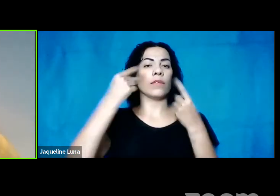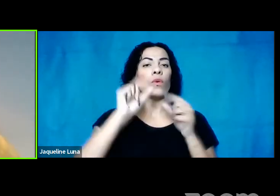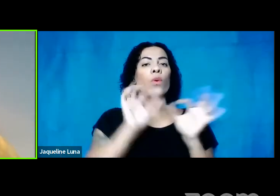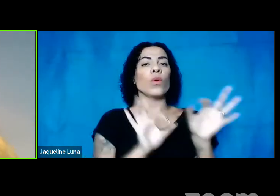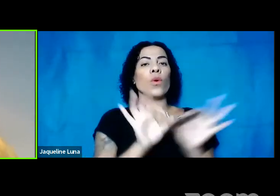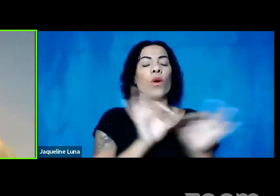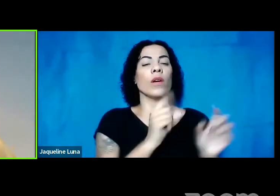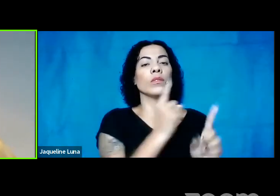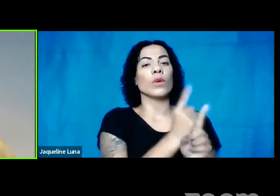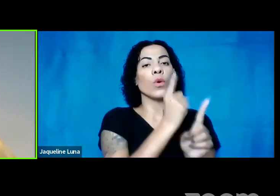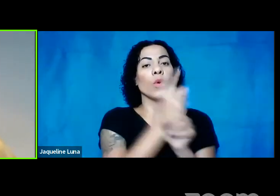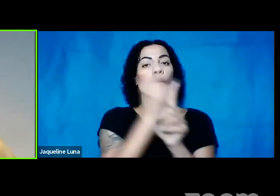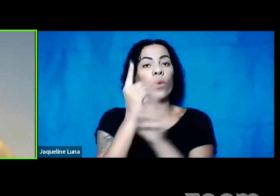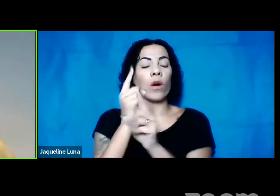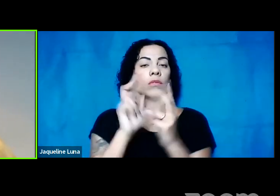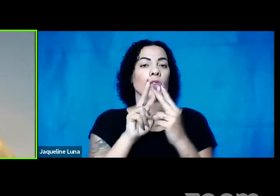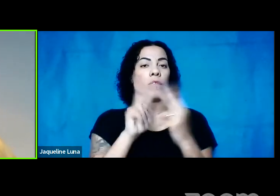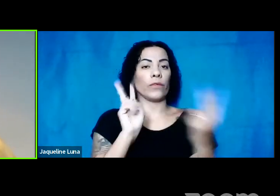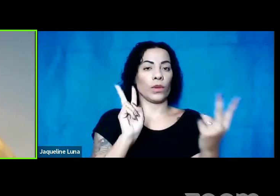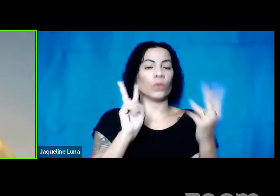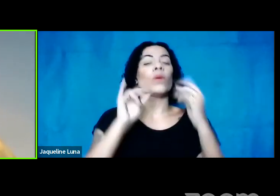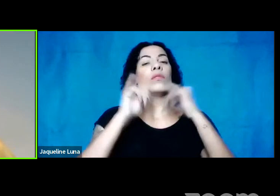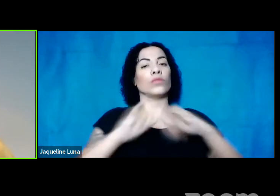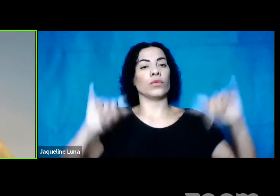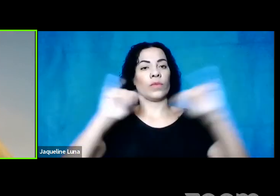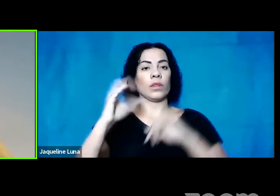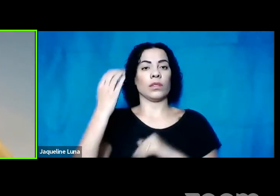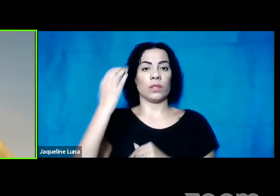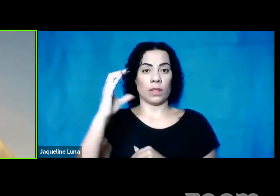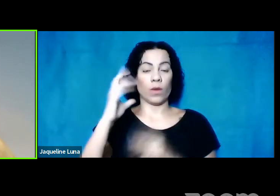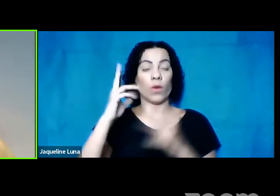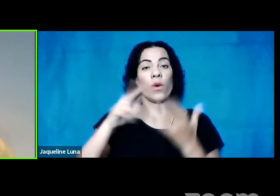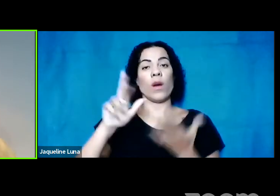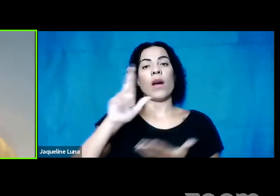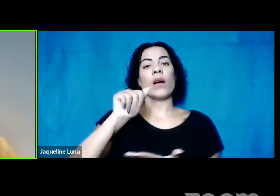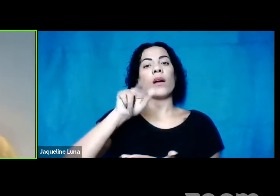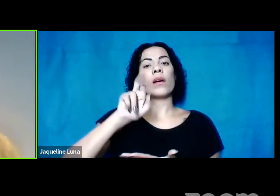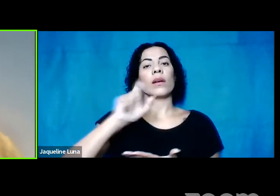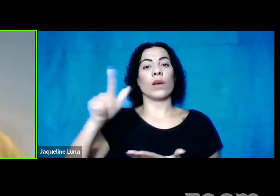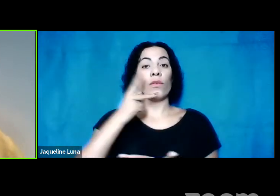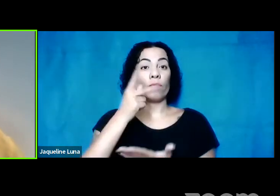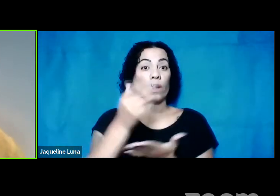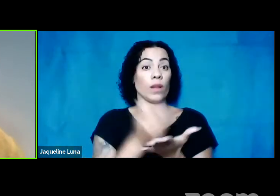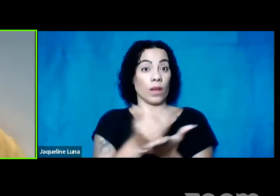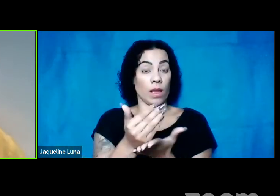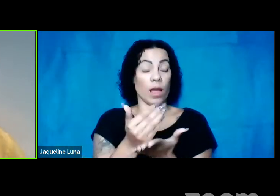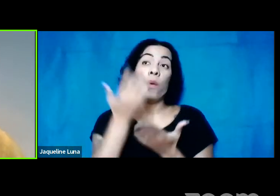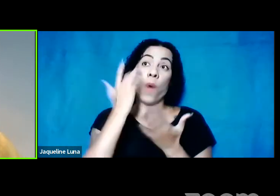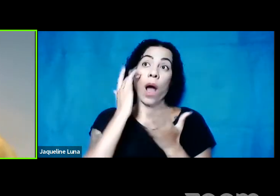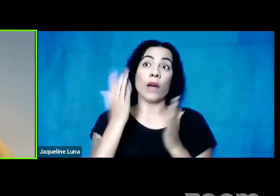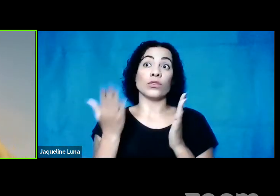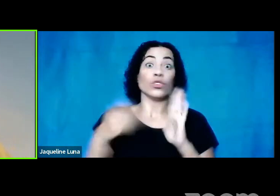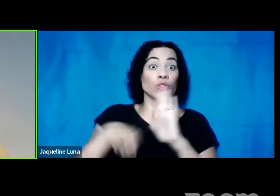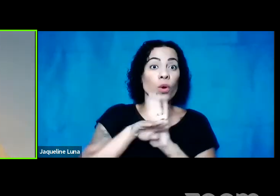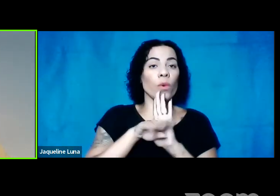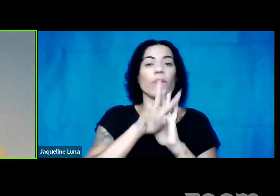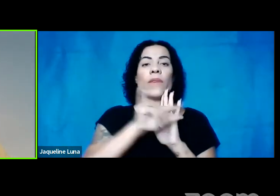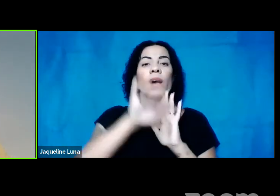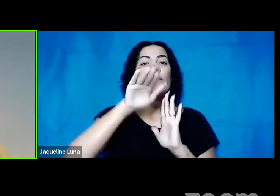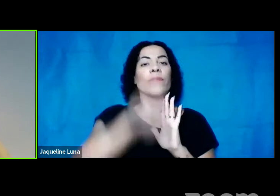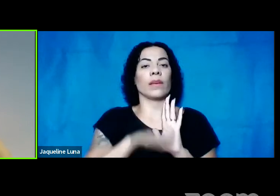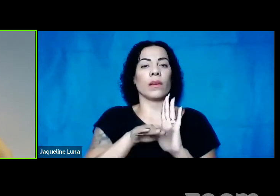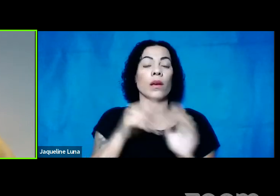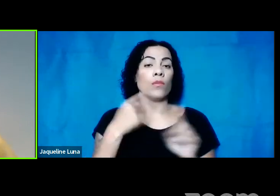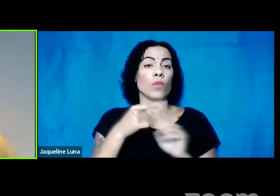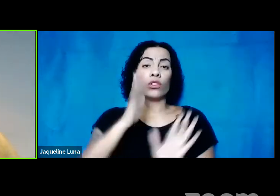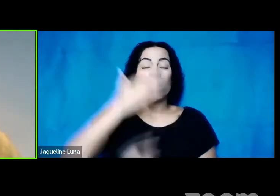encontros virtuais de divulgação científica. Como disse Raquel no início, eu acho que já veio para ficar, provou que ele tem...